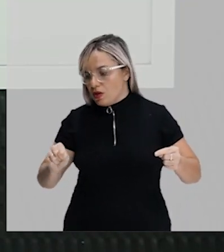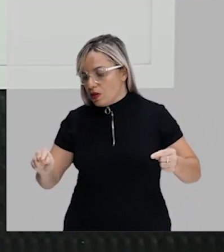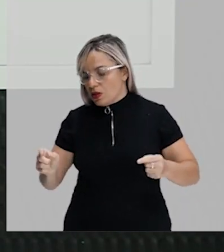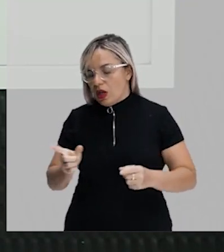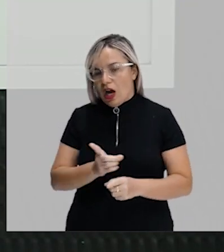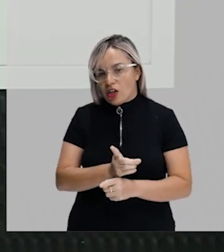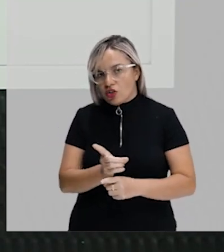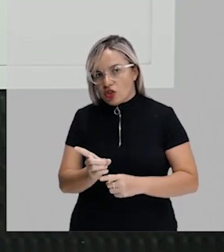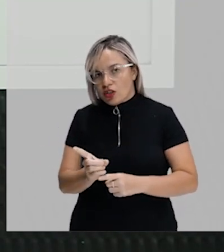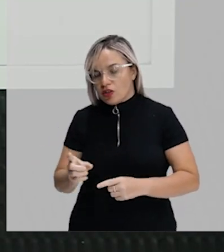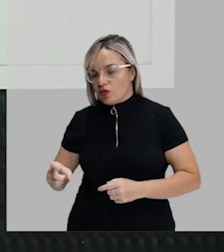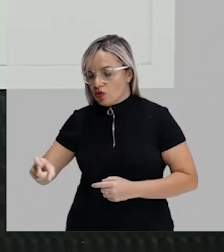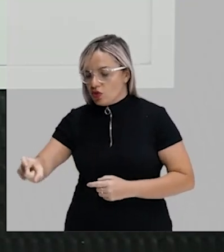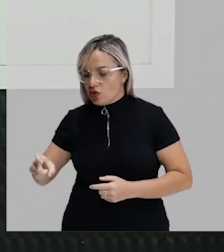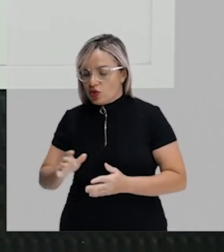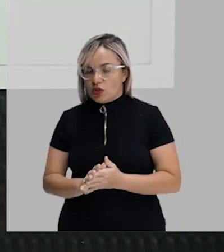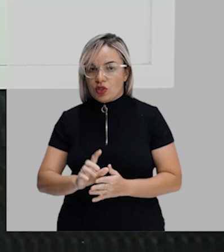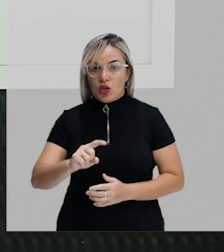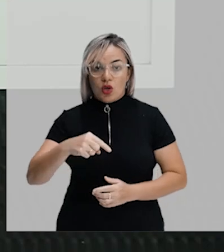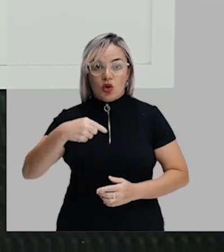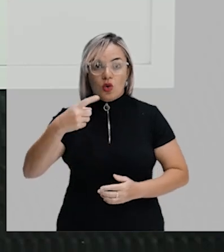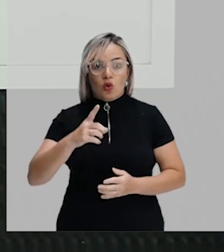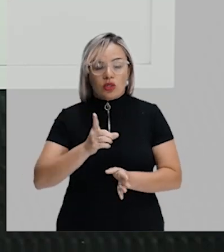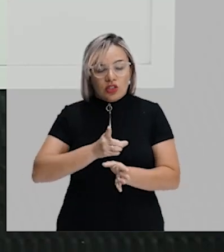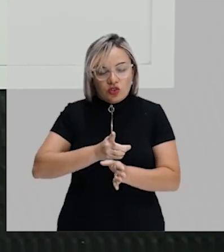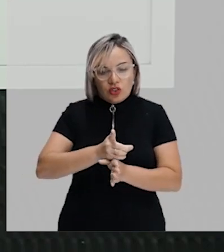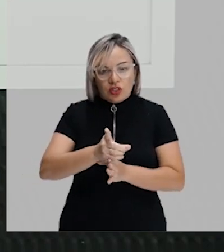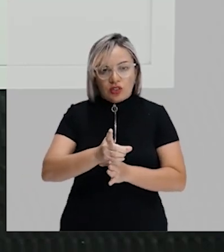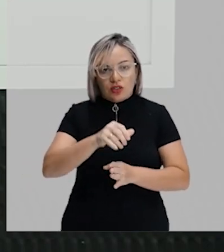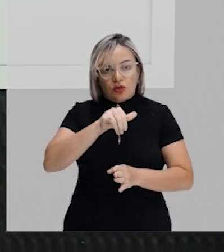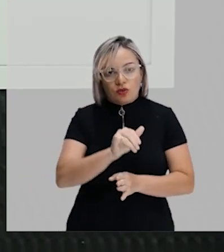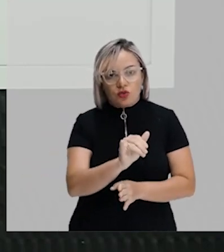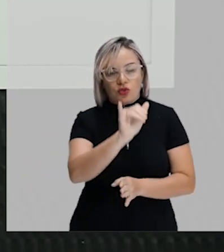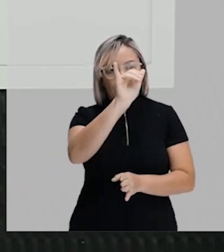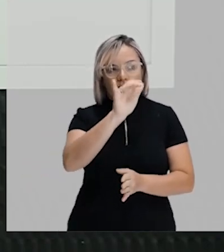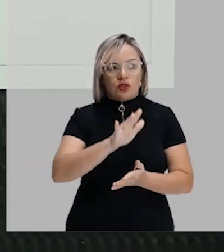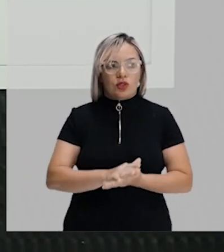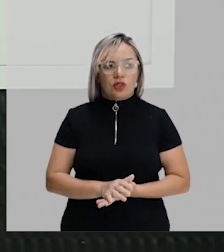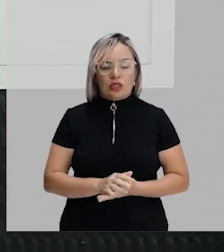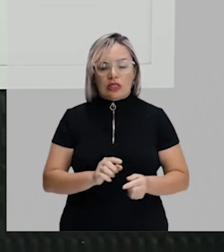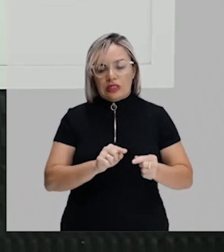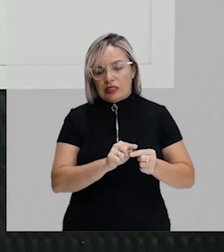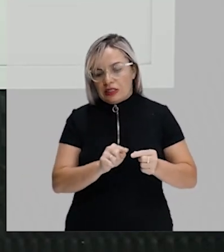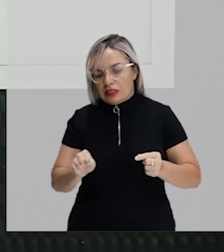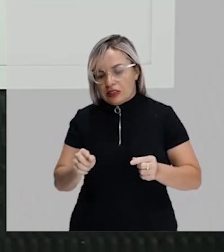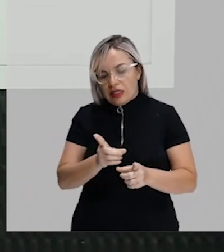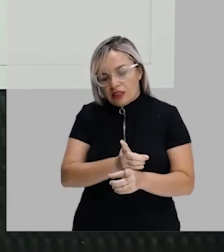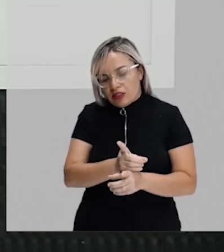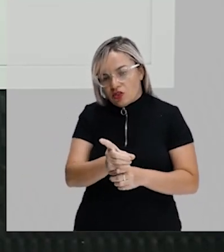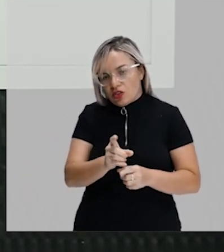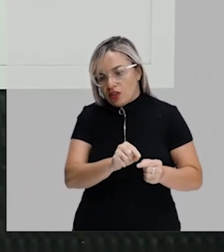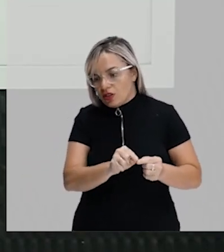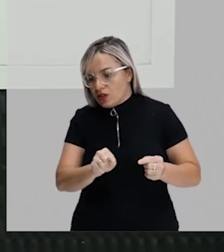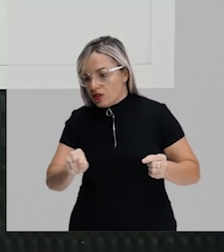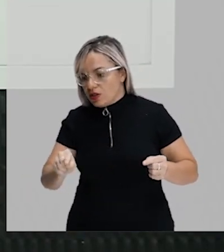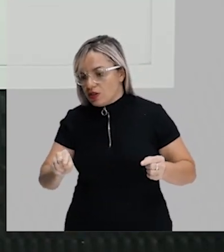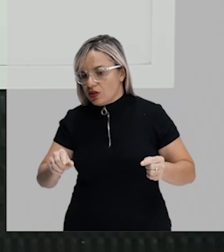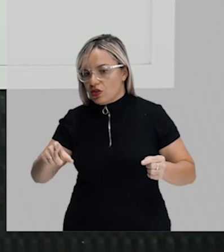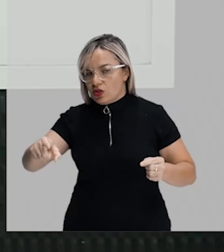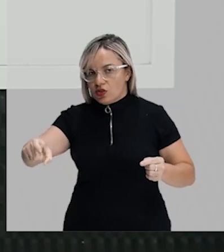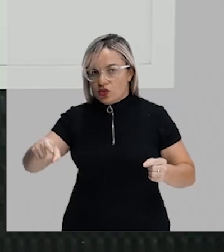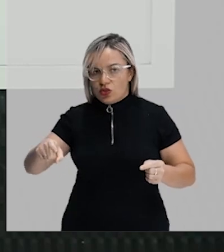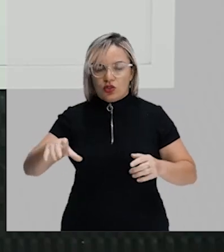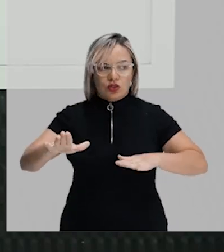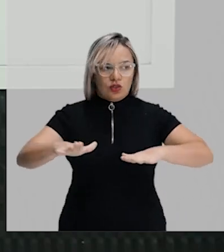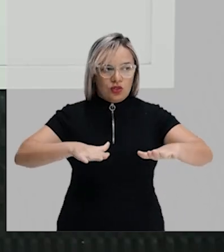Na direção x, nós vamos considerar que o movimento, né, ele seja um